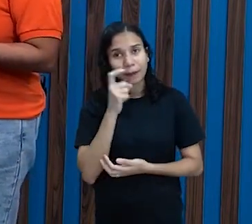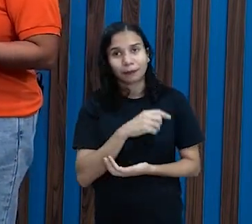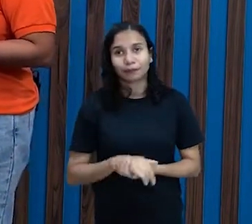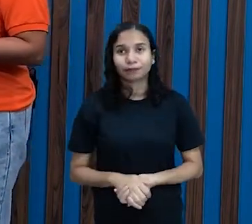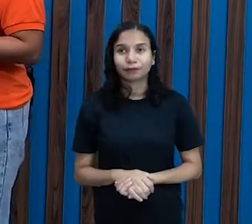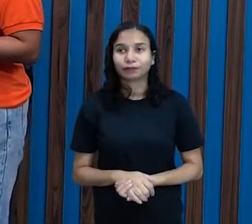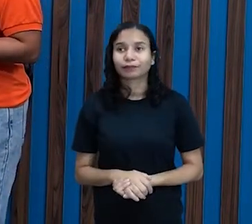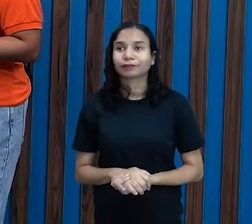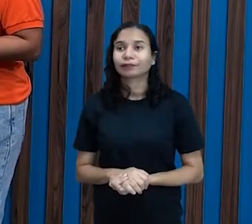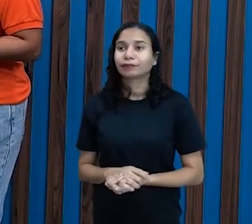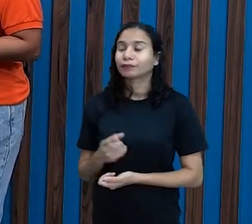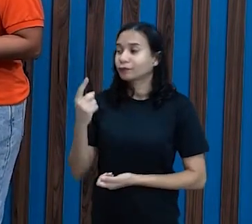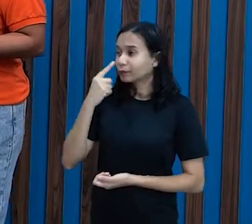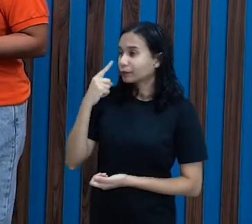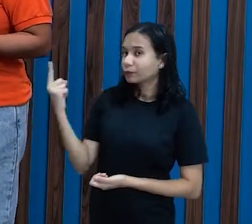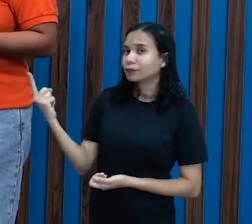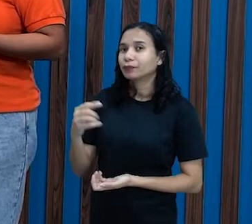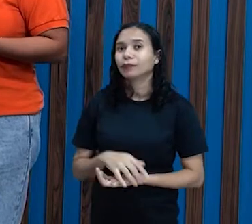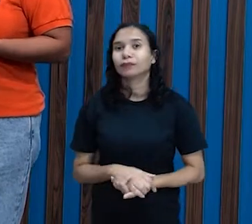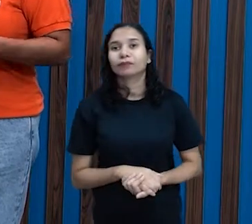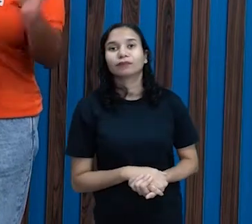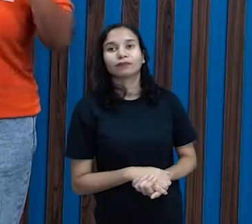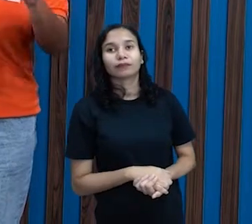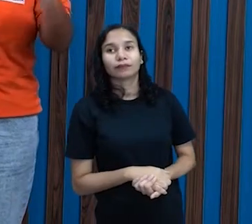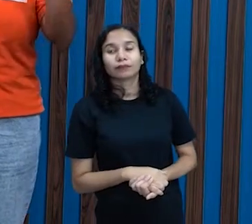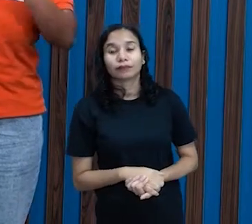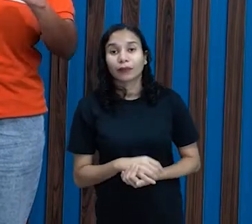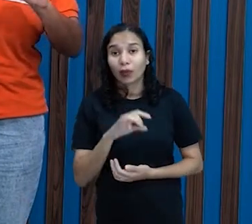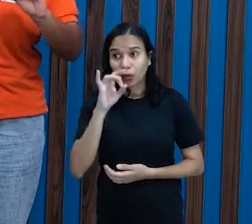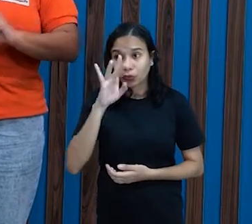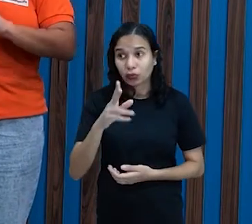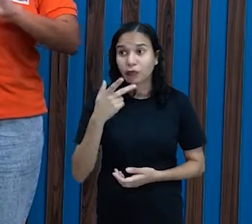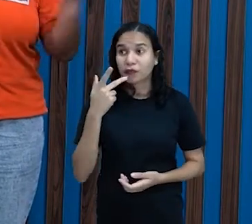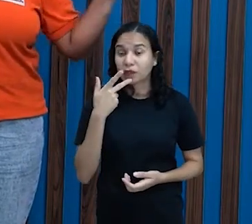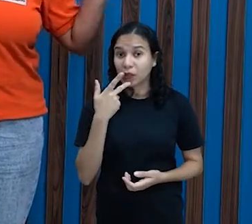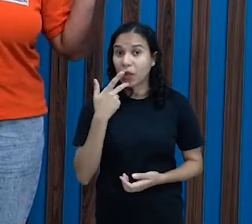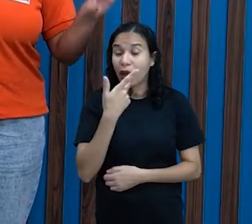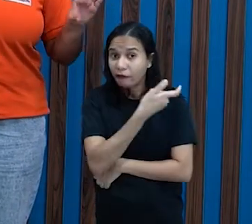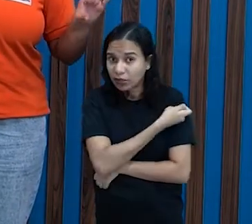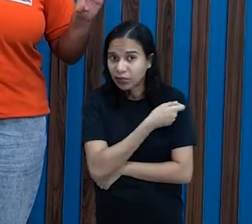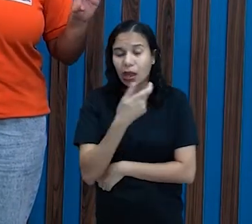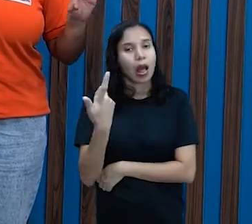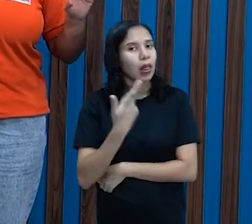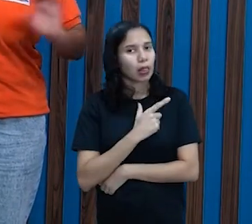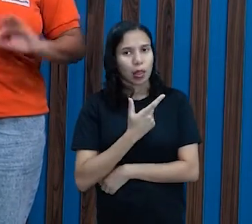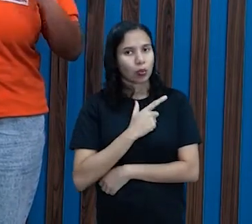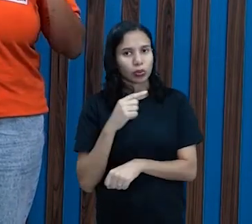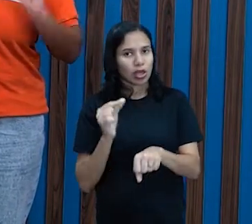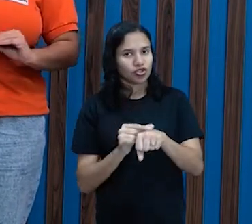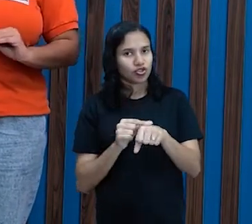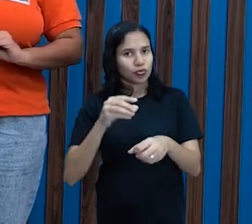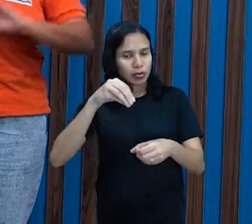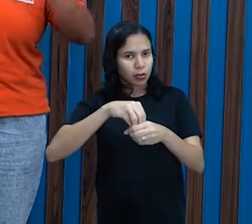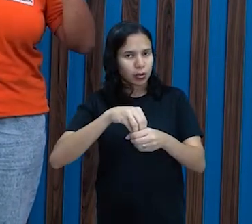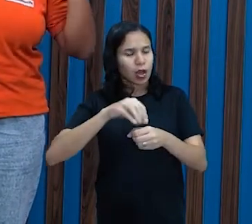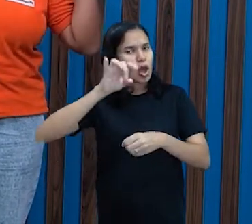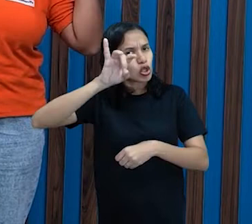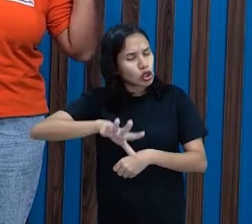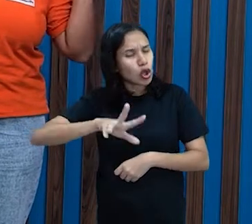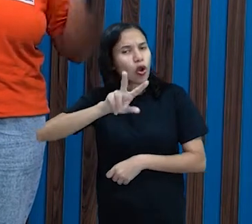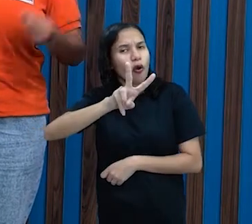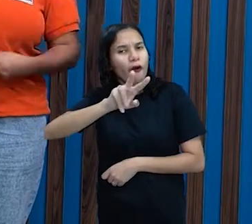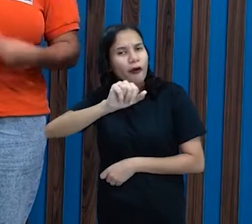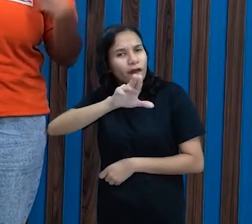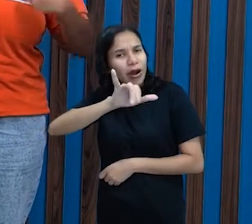A próxima... Então, só reafirmando, as vacinas não têm microchip, tá, gente? É só vacina, é só